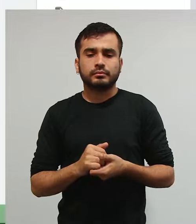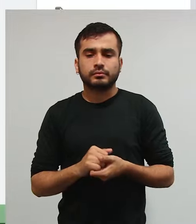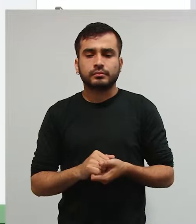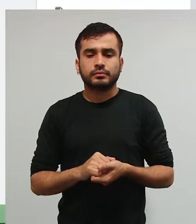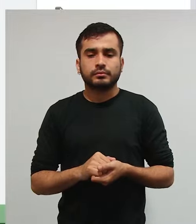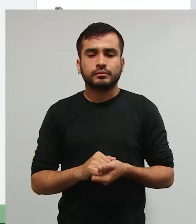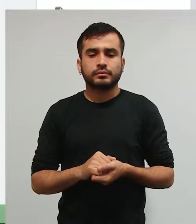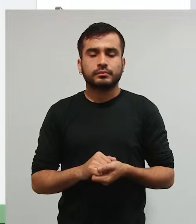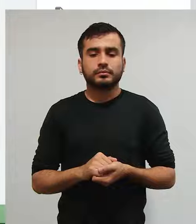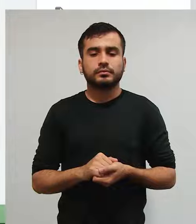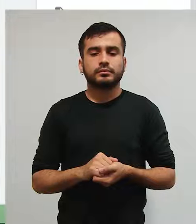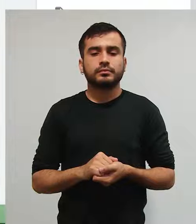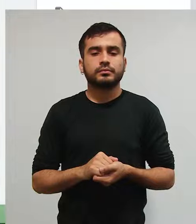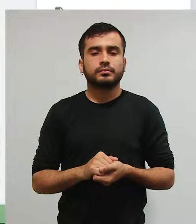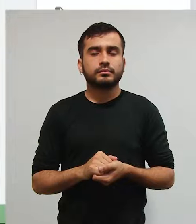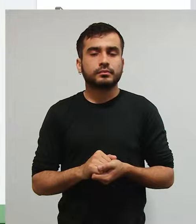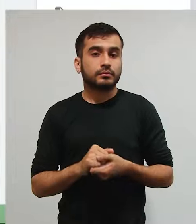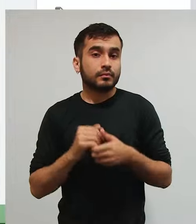a entrevista.